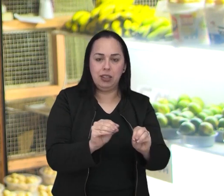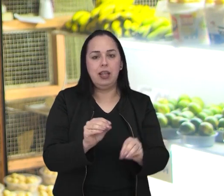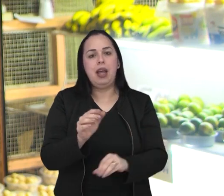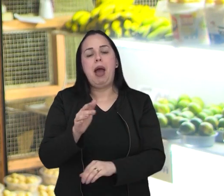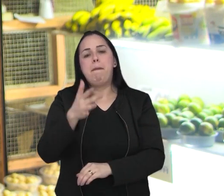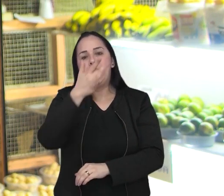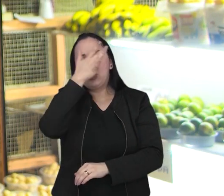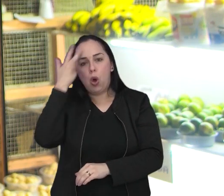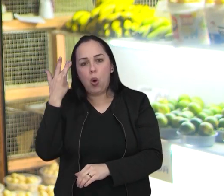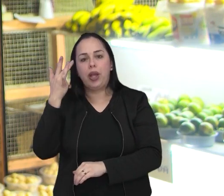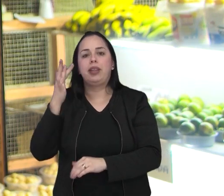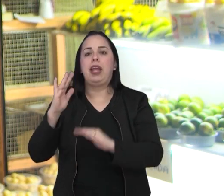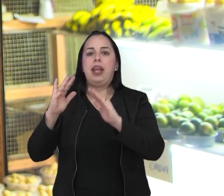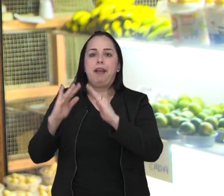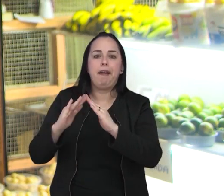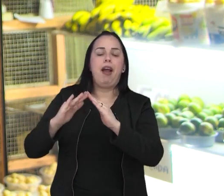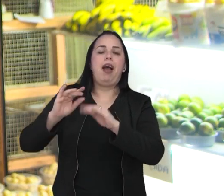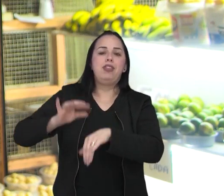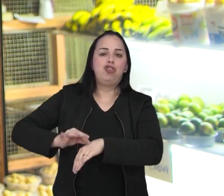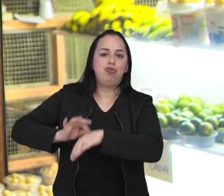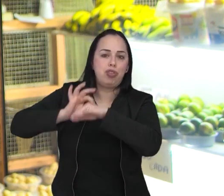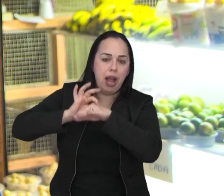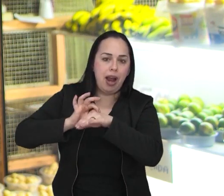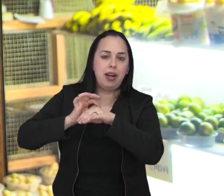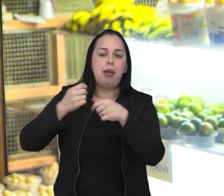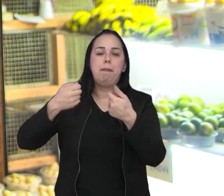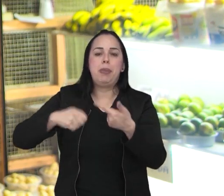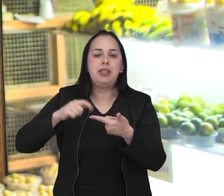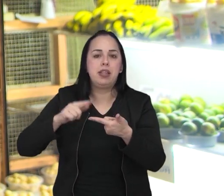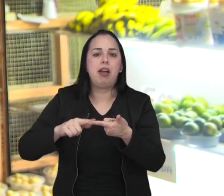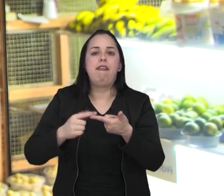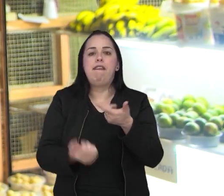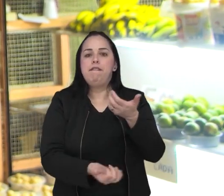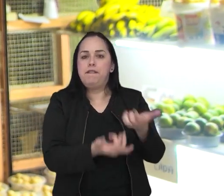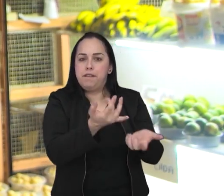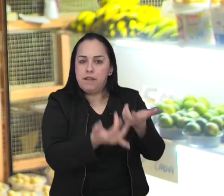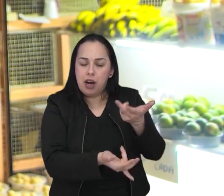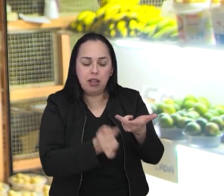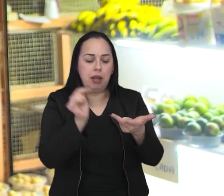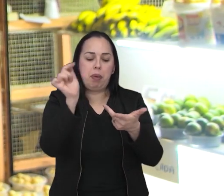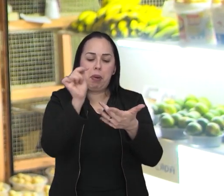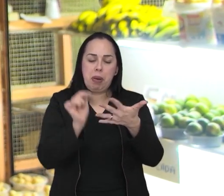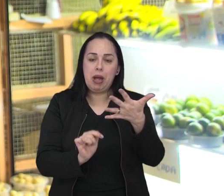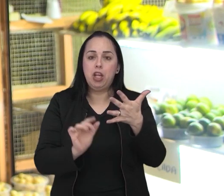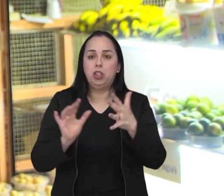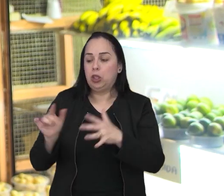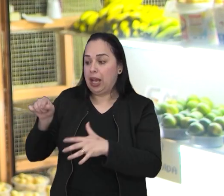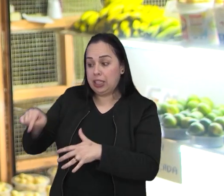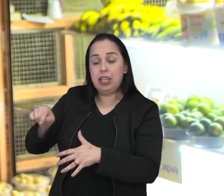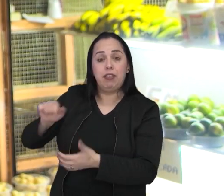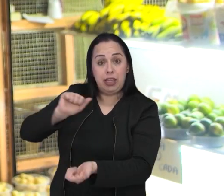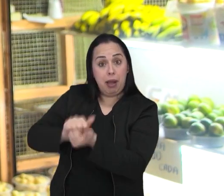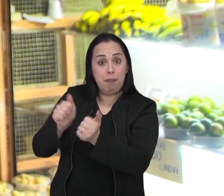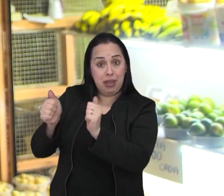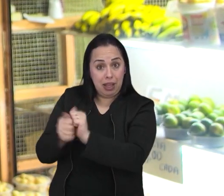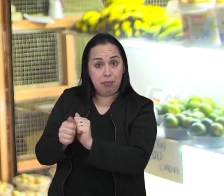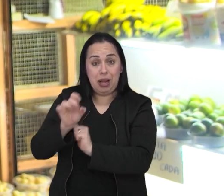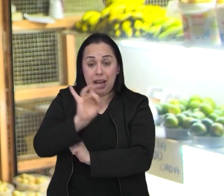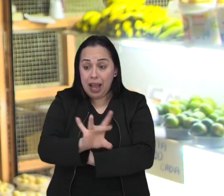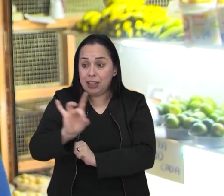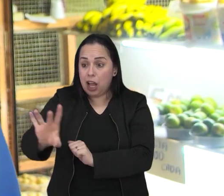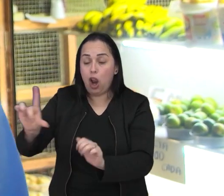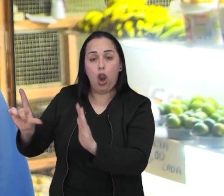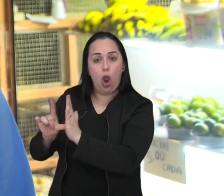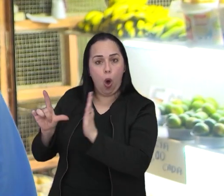tem necessidade de estrutura para fazer fritura, alimentação, todos os containers serão adaptados para cada